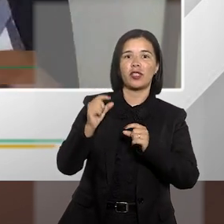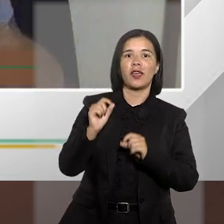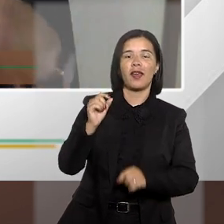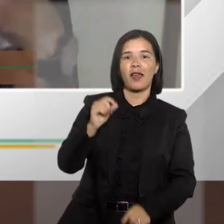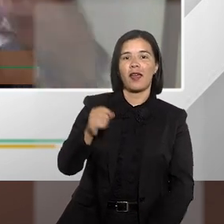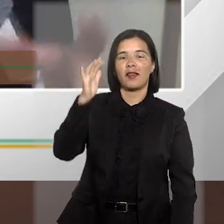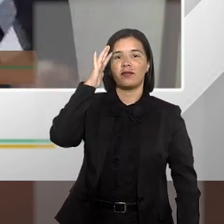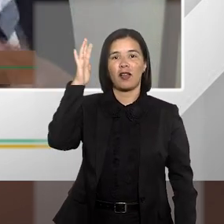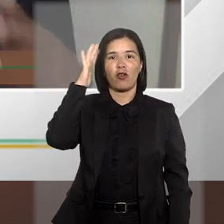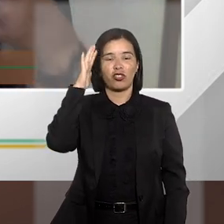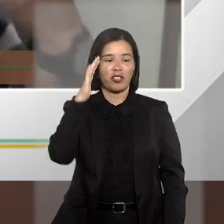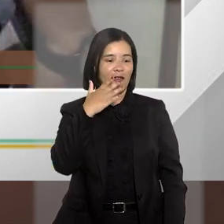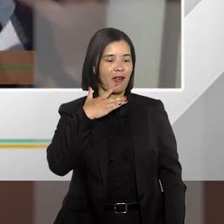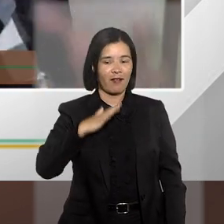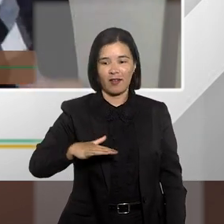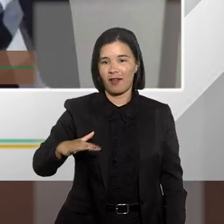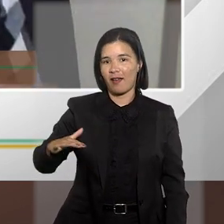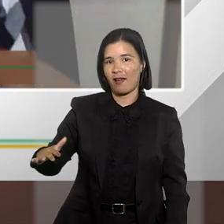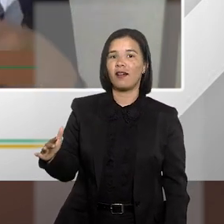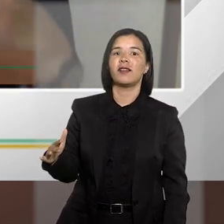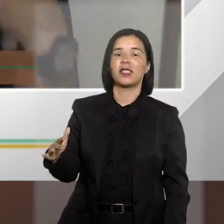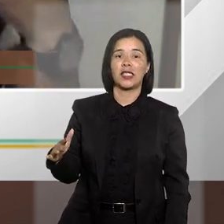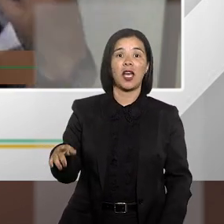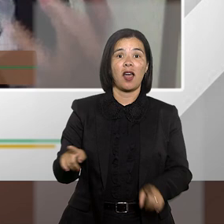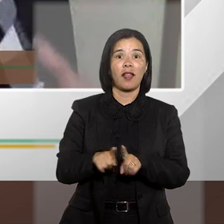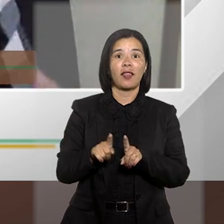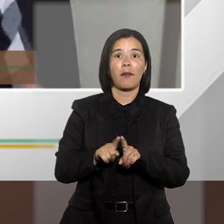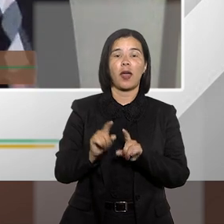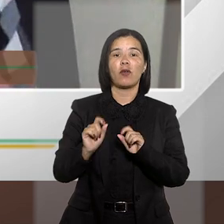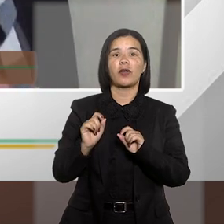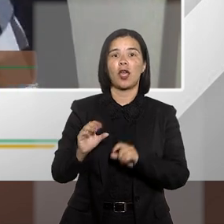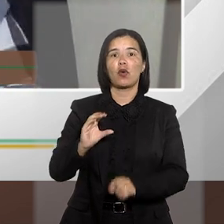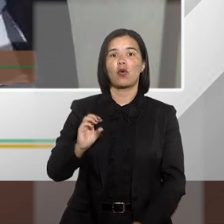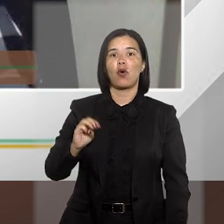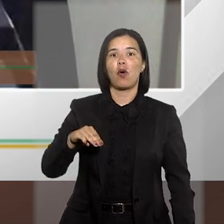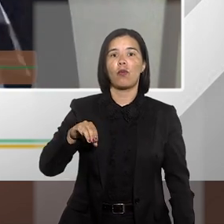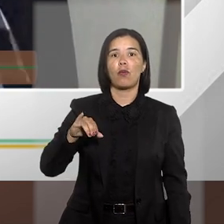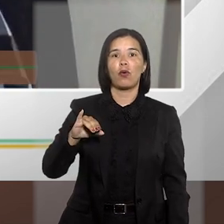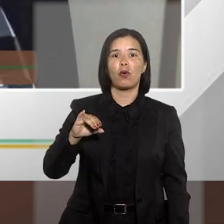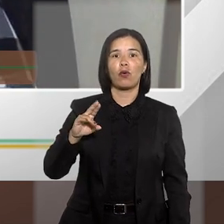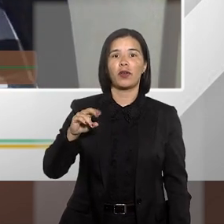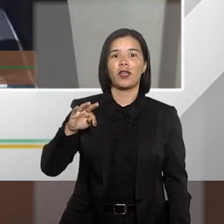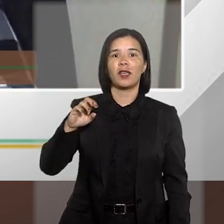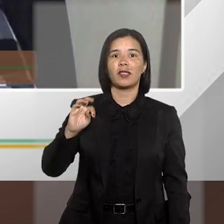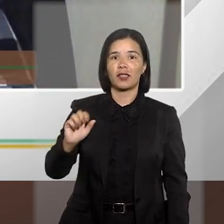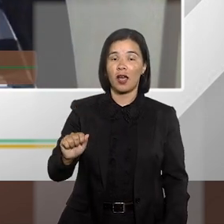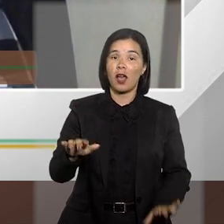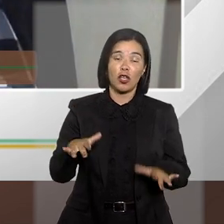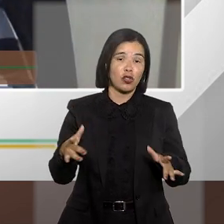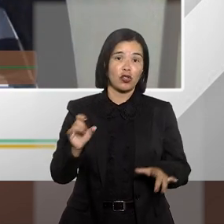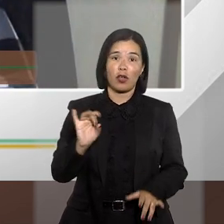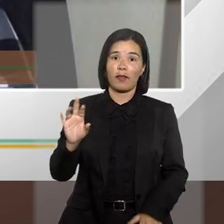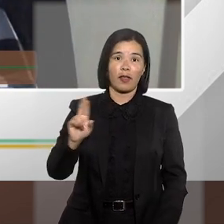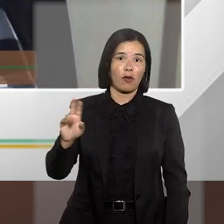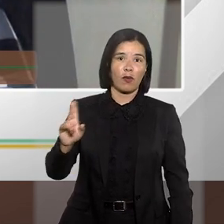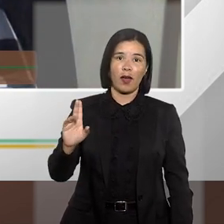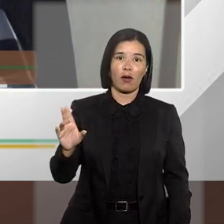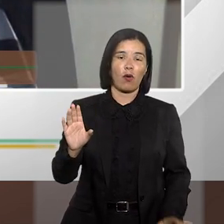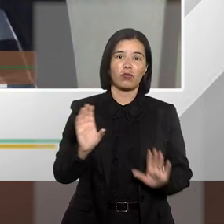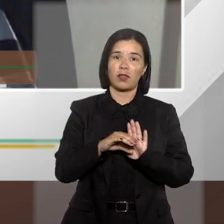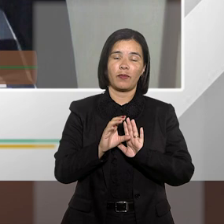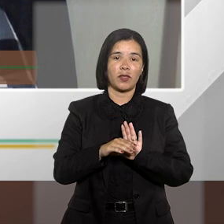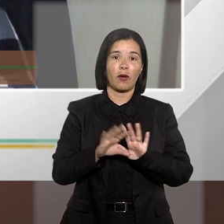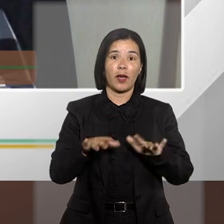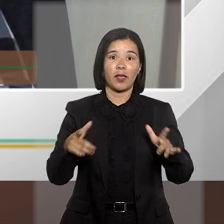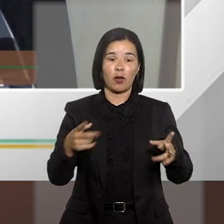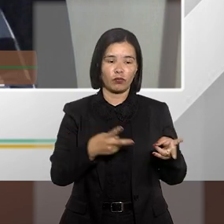e o adolescente numa ideologia comunista que vai comer criancinhas. Isso não é concepção. Então, a partir do momento